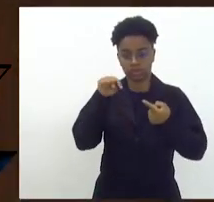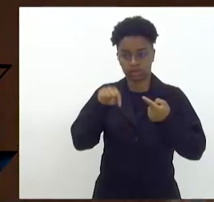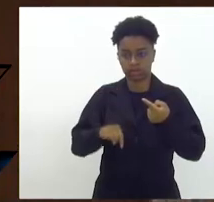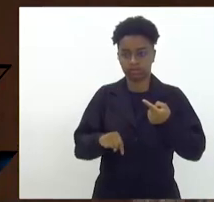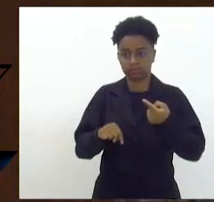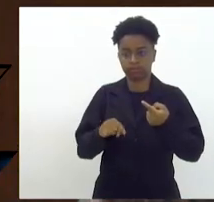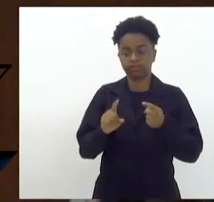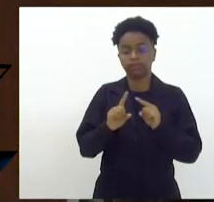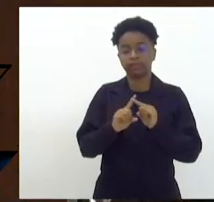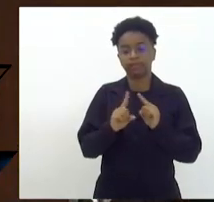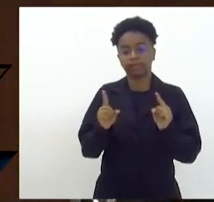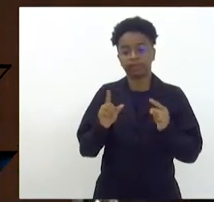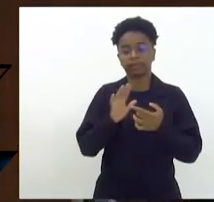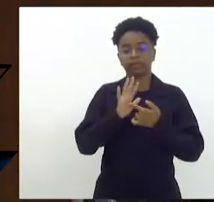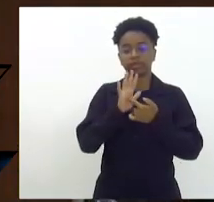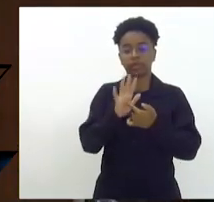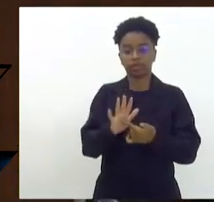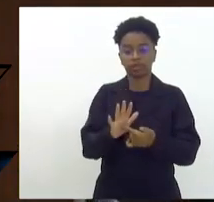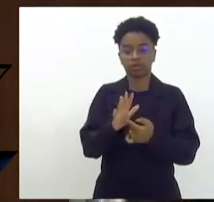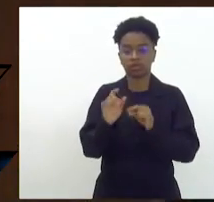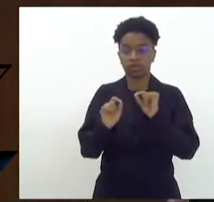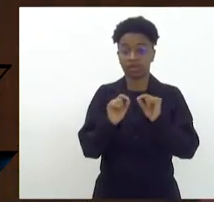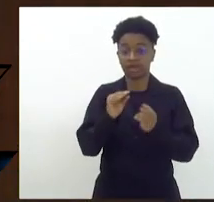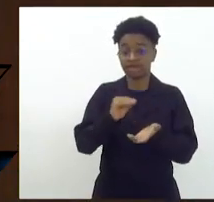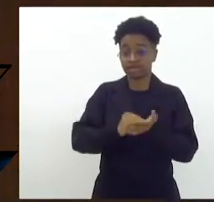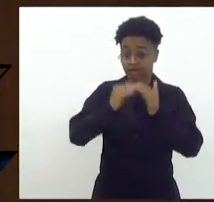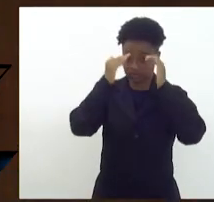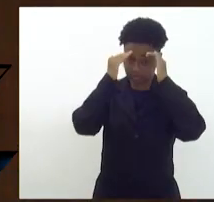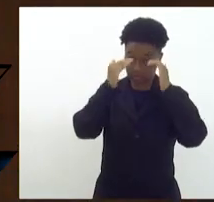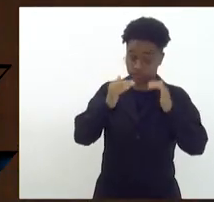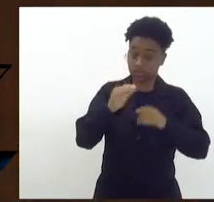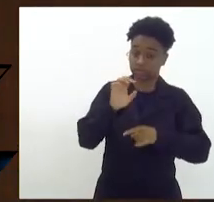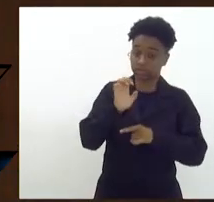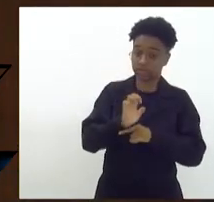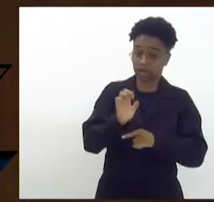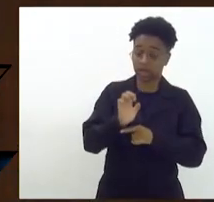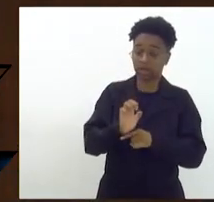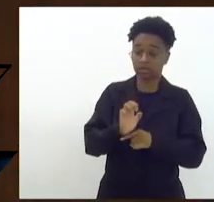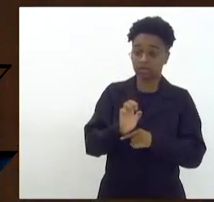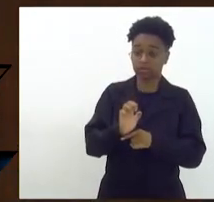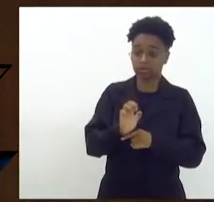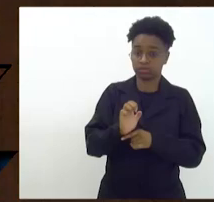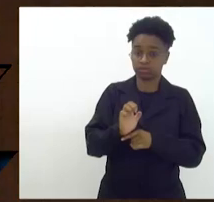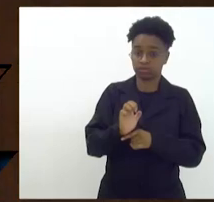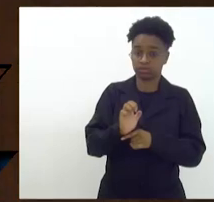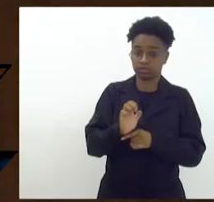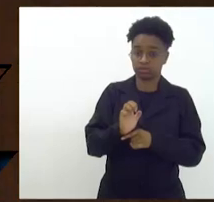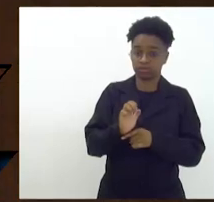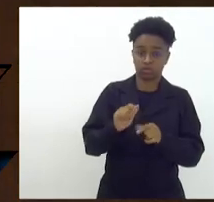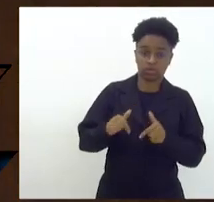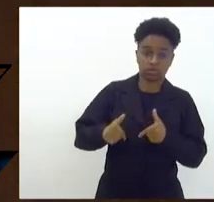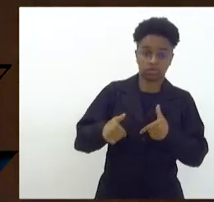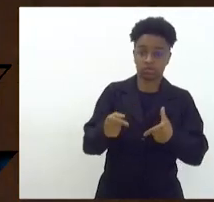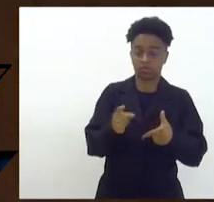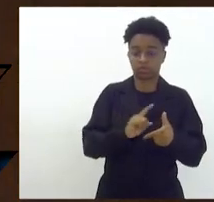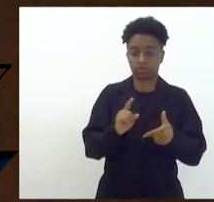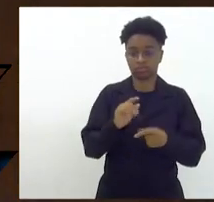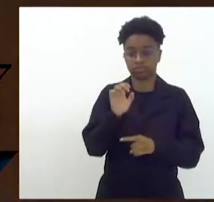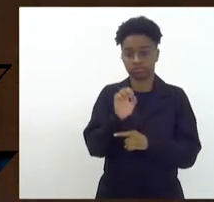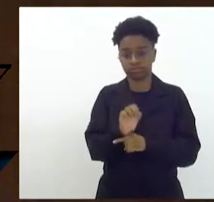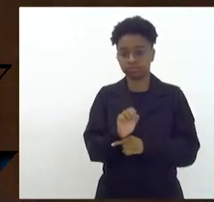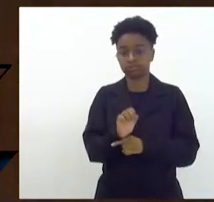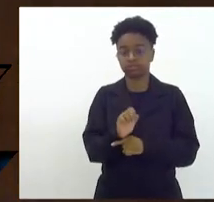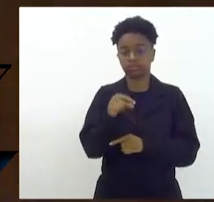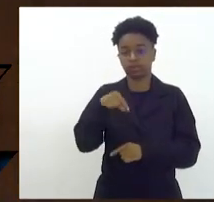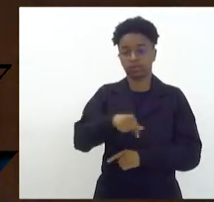trata-se ator evidência que o descumprimento por parte do Estado Deputado Rodrigo Amorim o descumprimento por parte do Estado